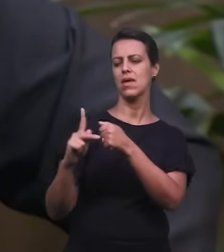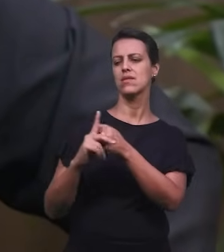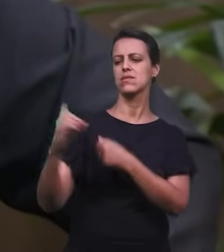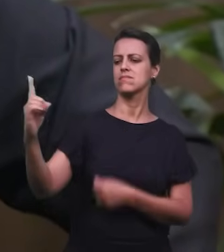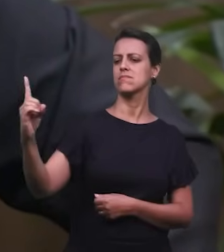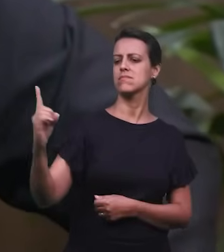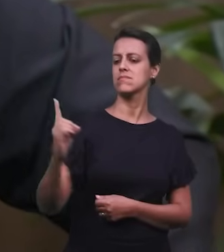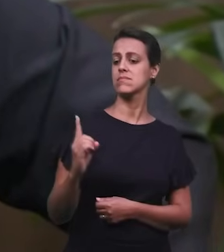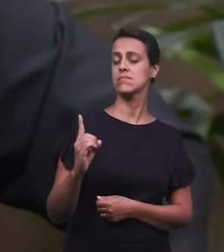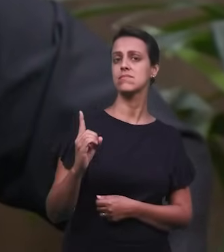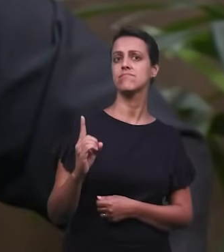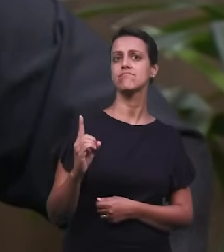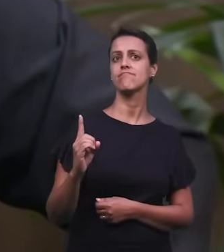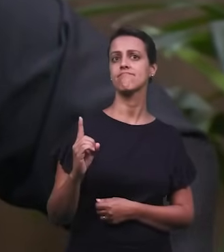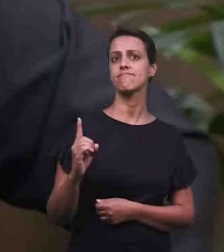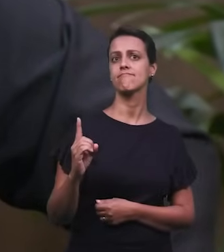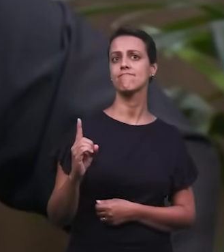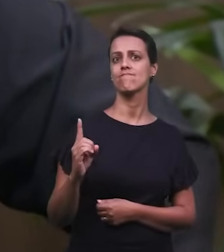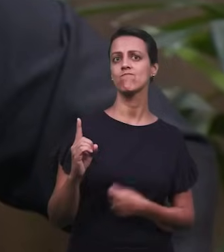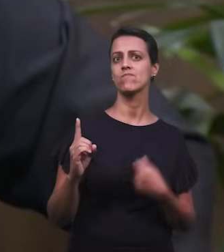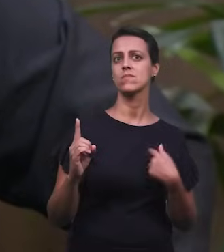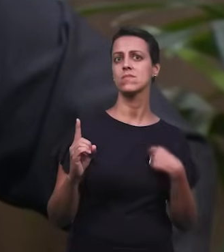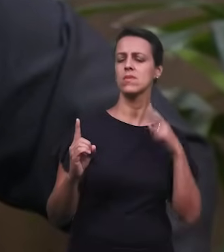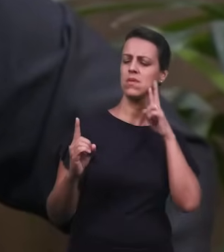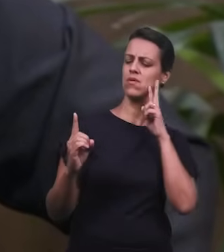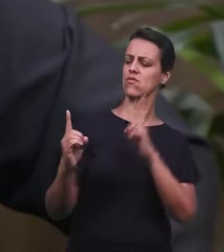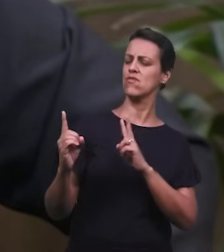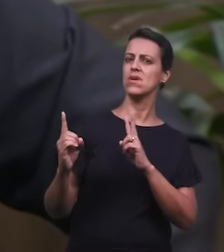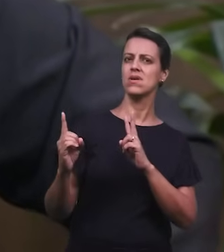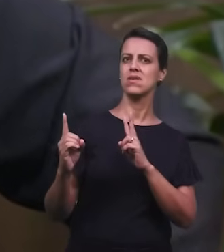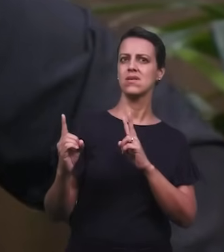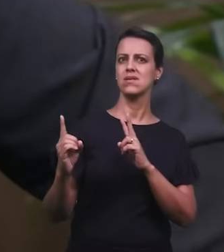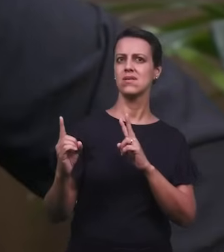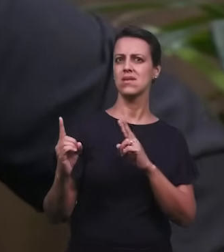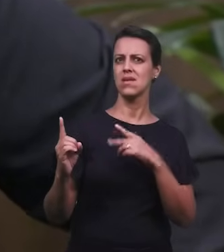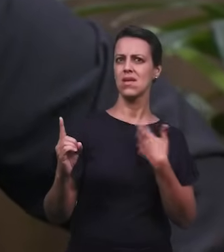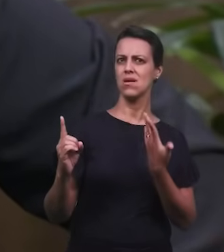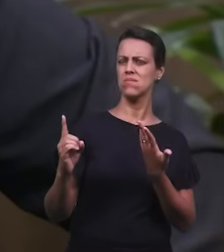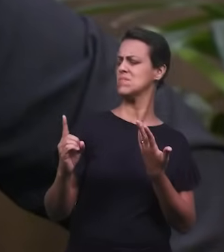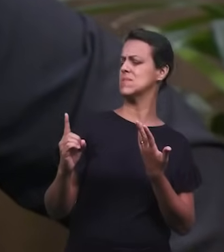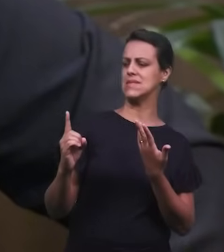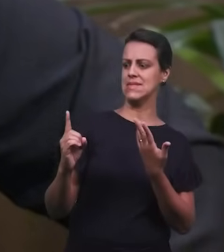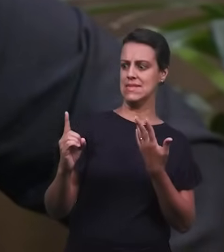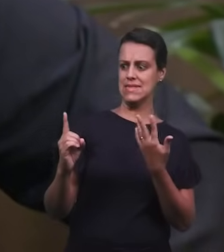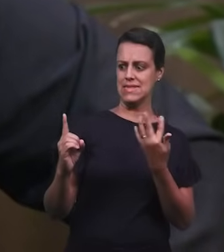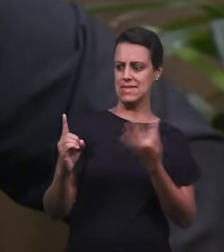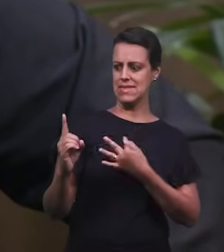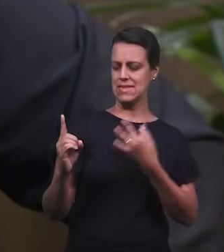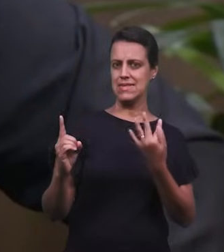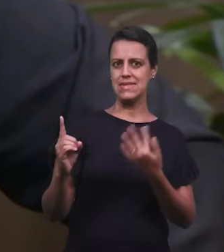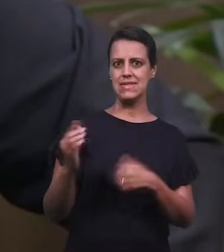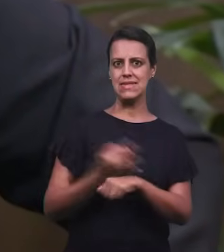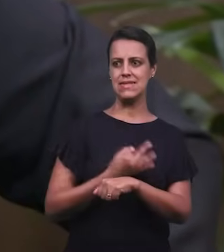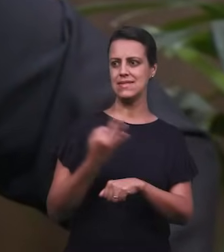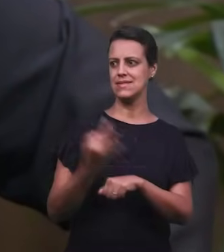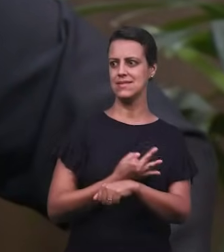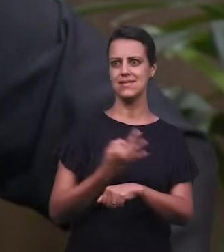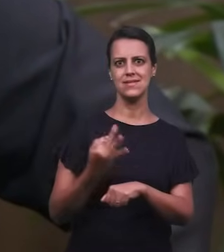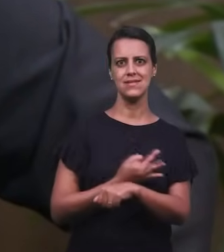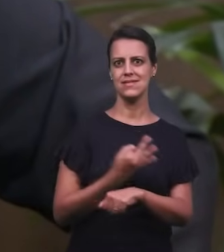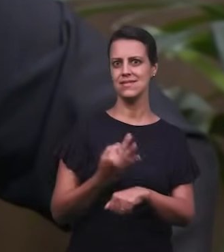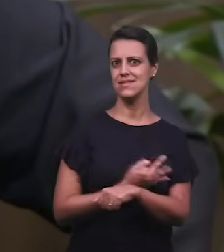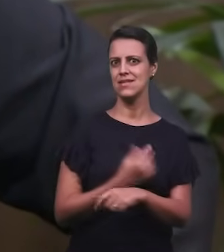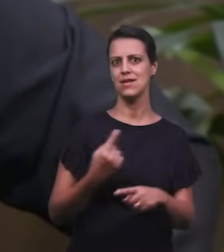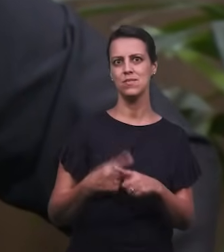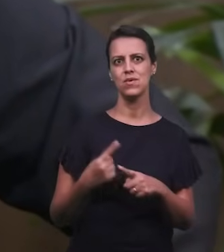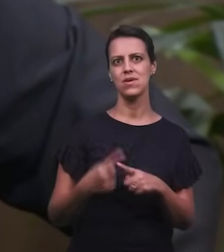Pedro em Antioquia, lhe resisti na cara porque era irrepreensível. Repreensível. Repreensível, sim, né?